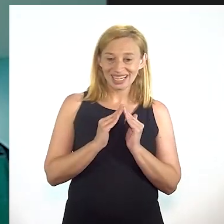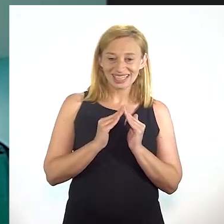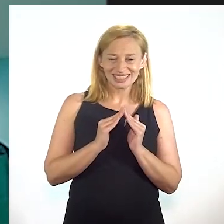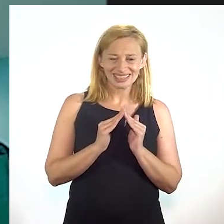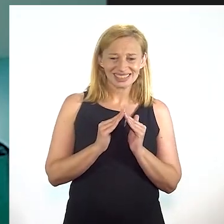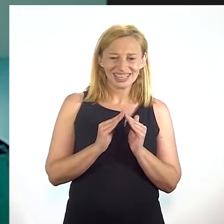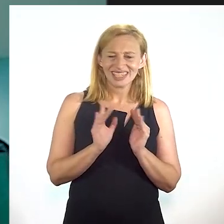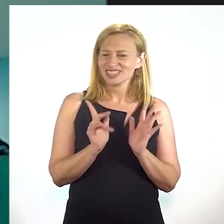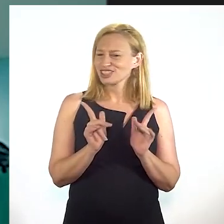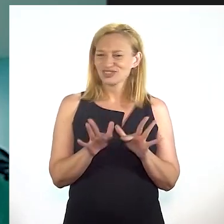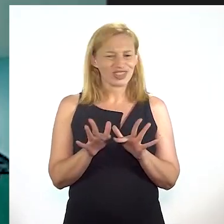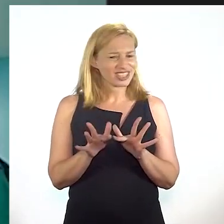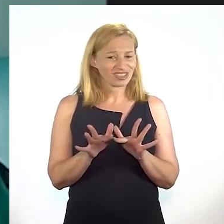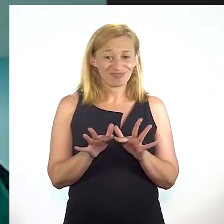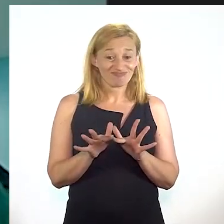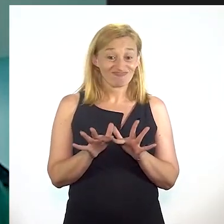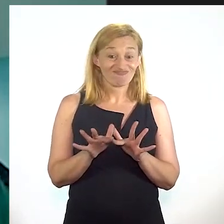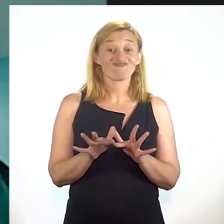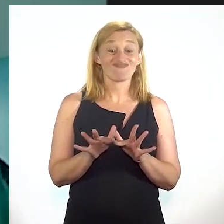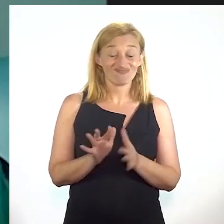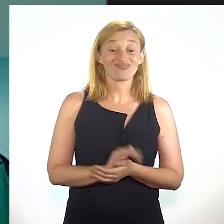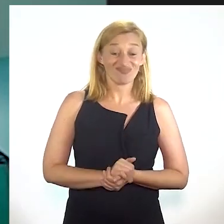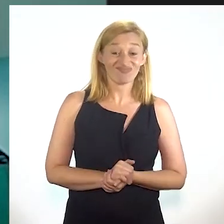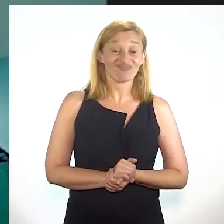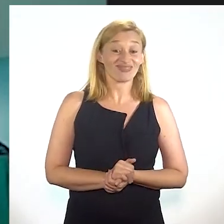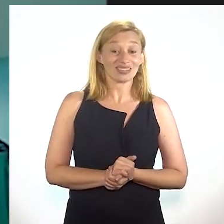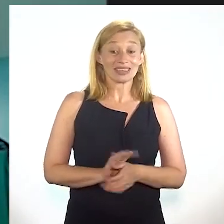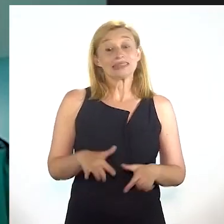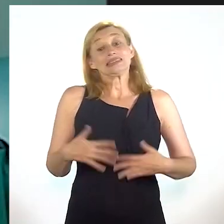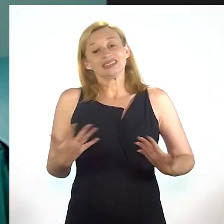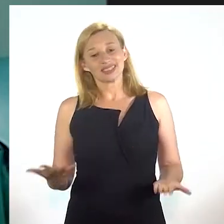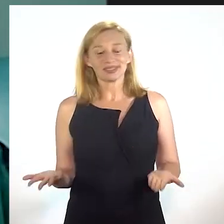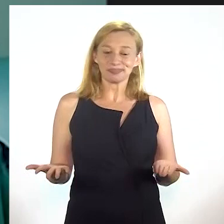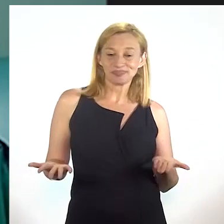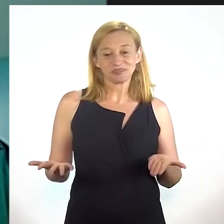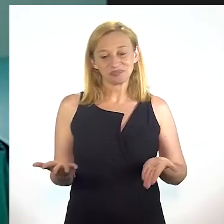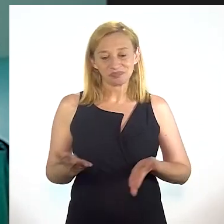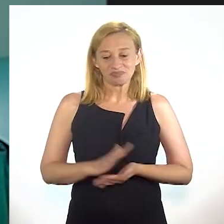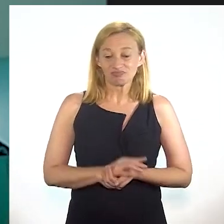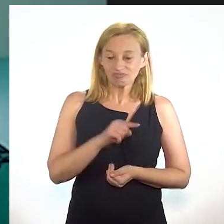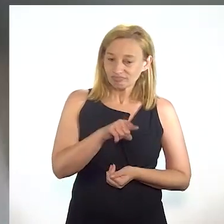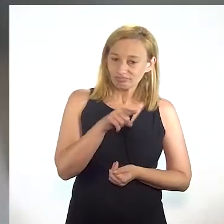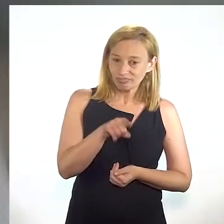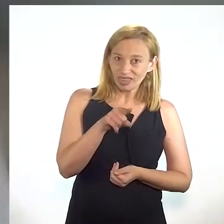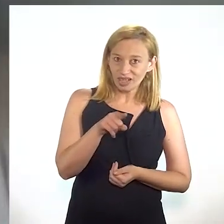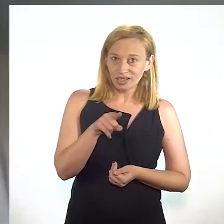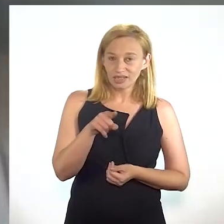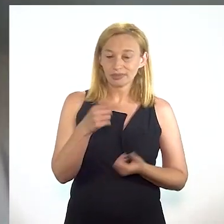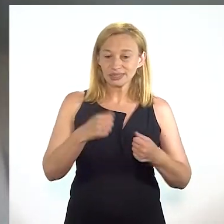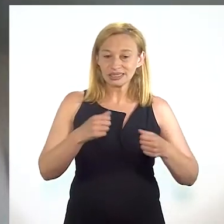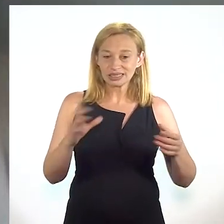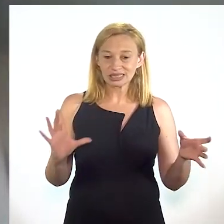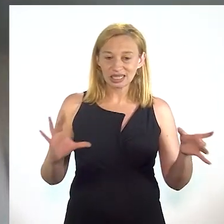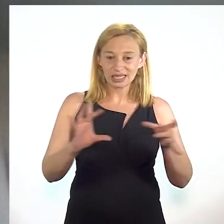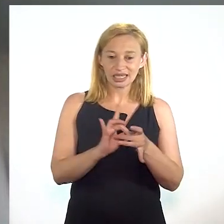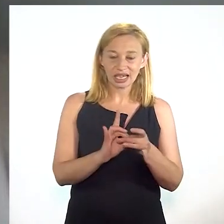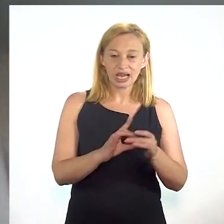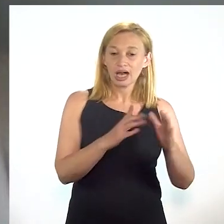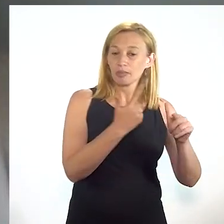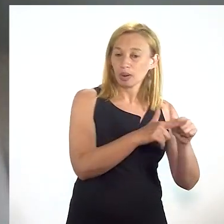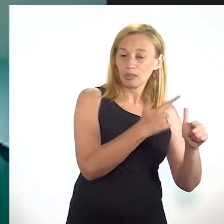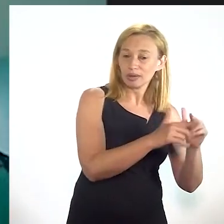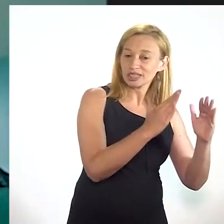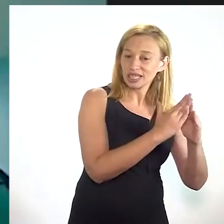casa é totalmente diferente, né? Então, você tem que conciliar os problemas